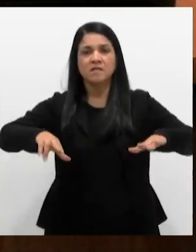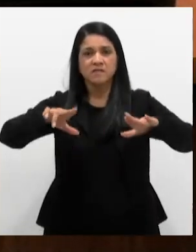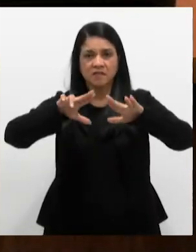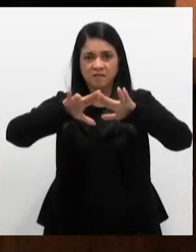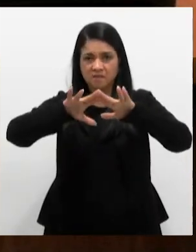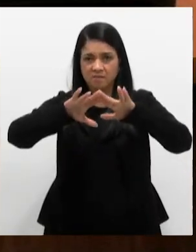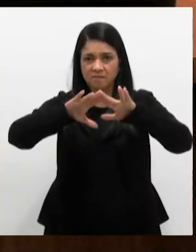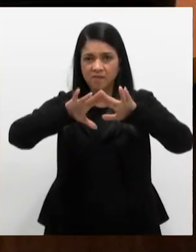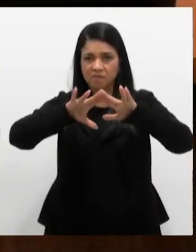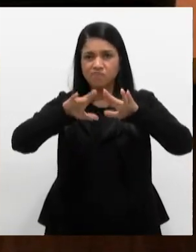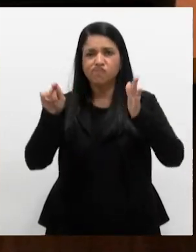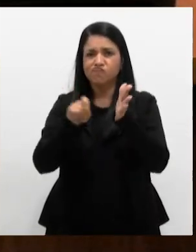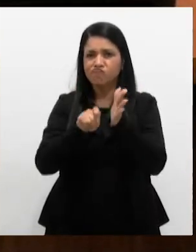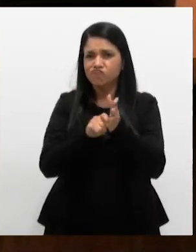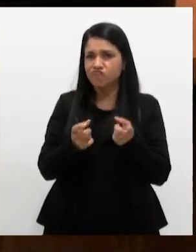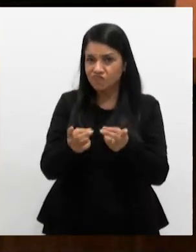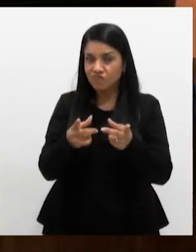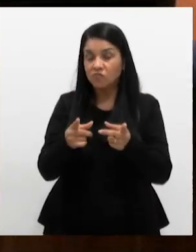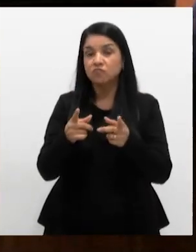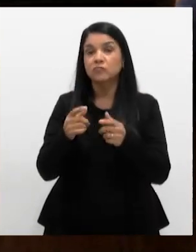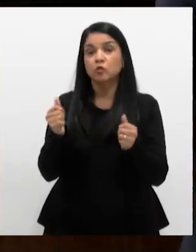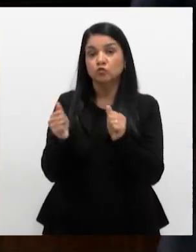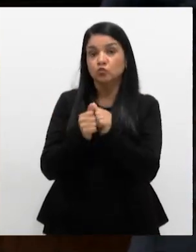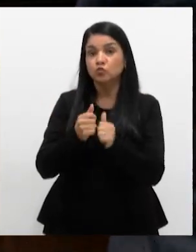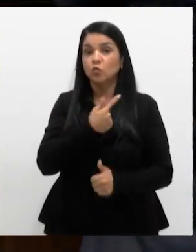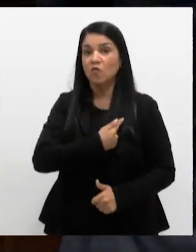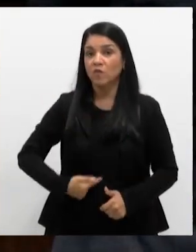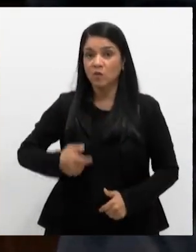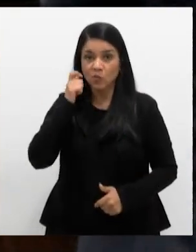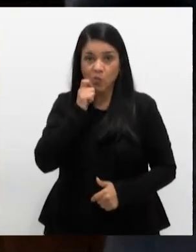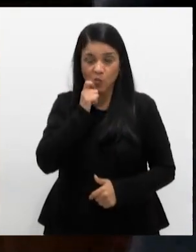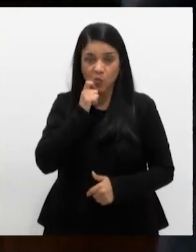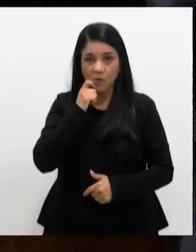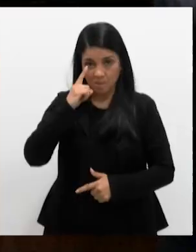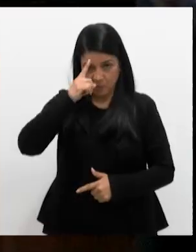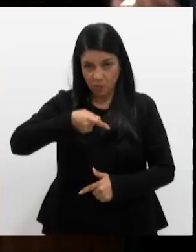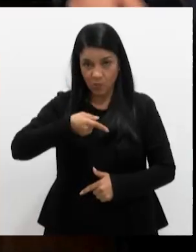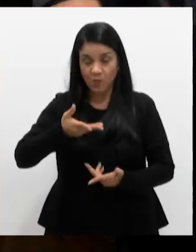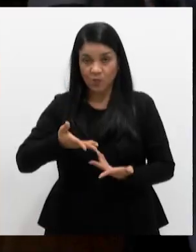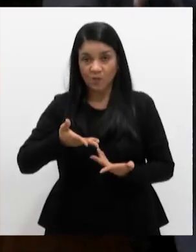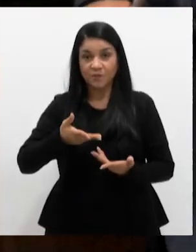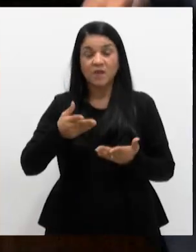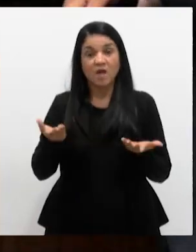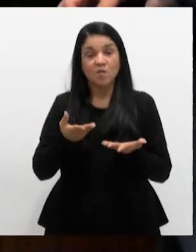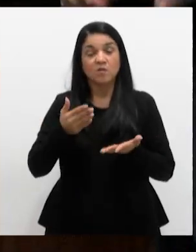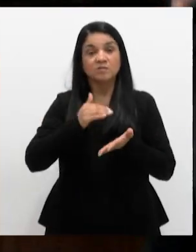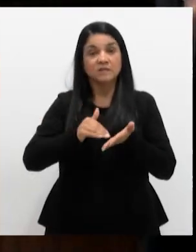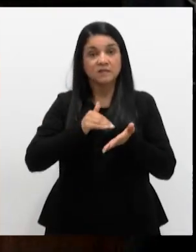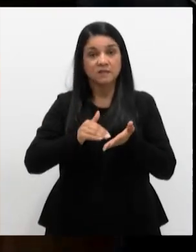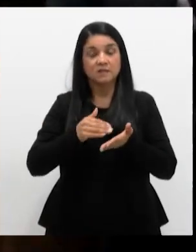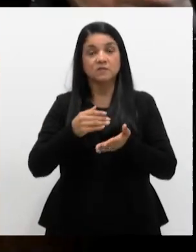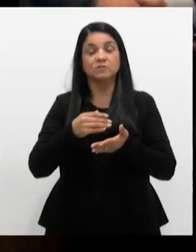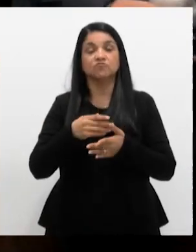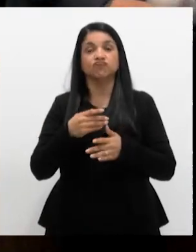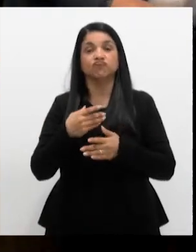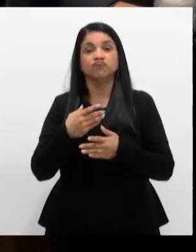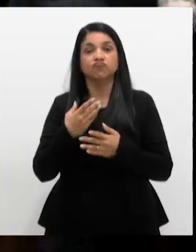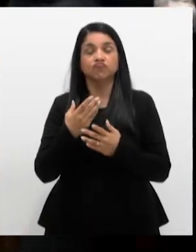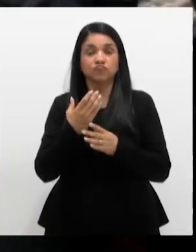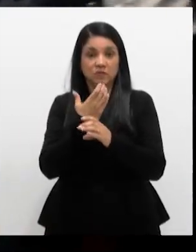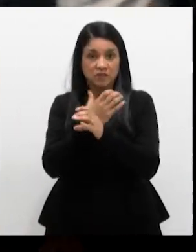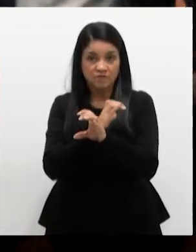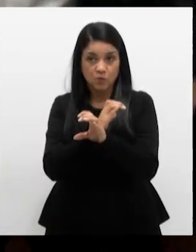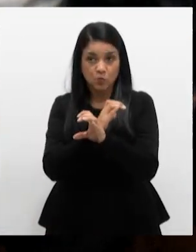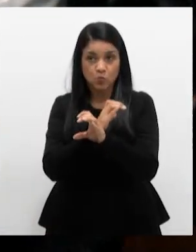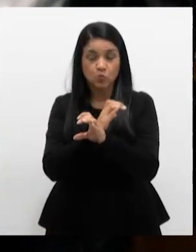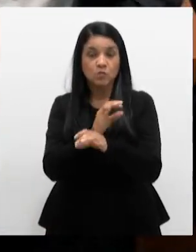drogas, sob o comando do governador Cláudio Castro. Recentemente, o atual secretário de Polícia Civil fez a maior operação da história